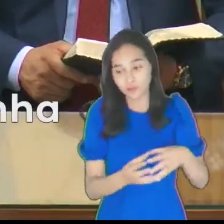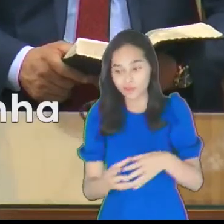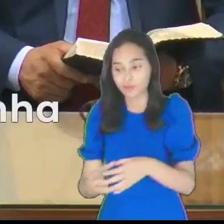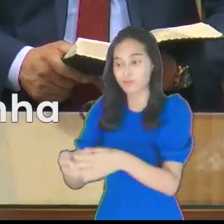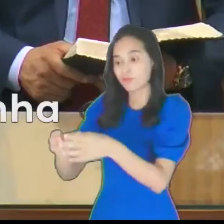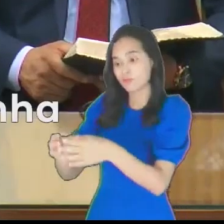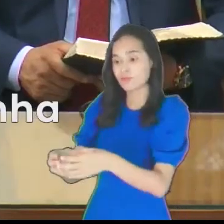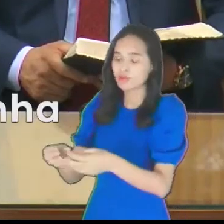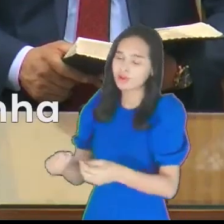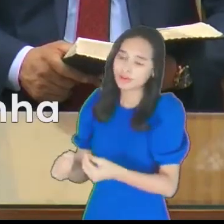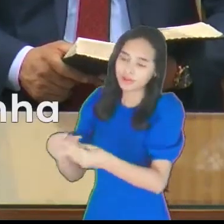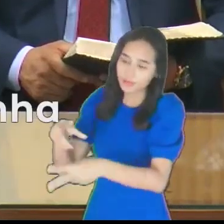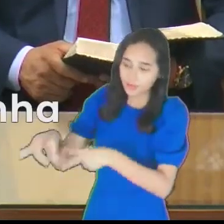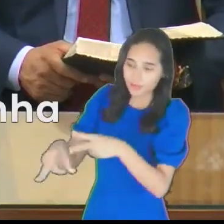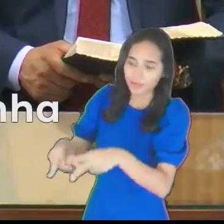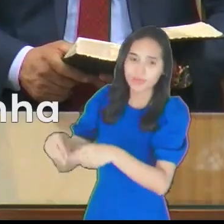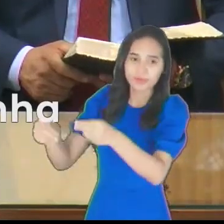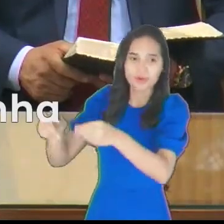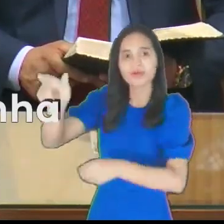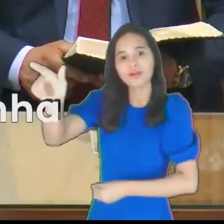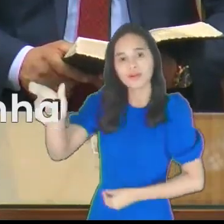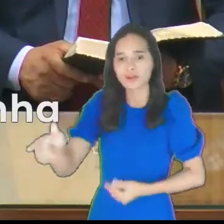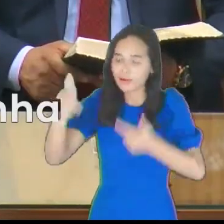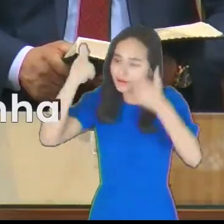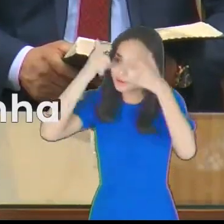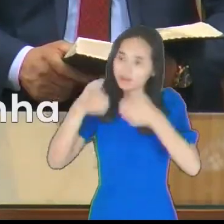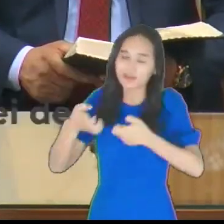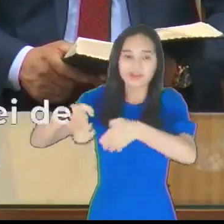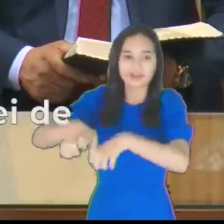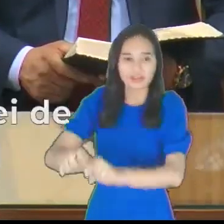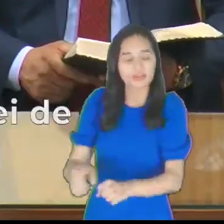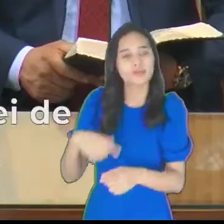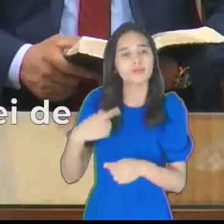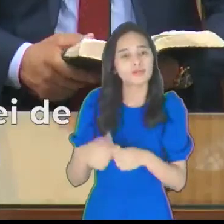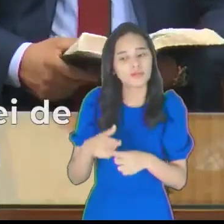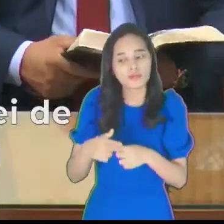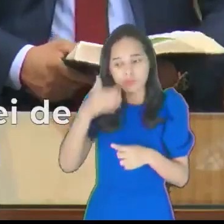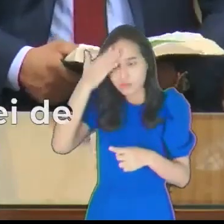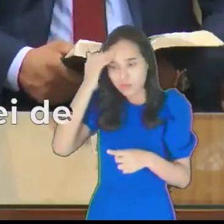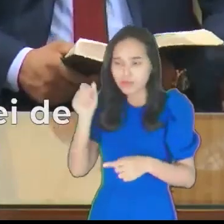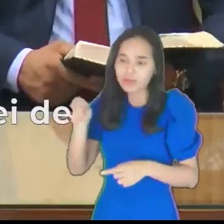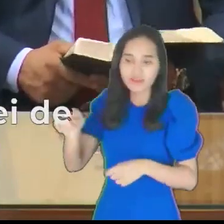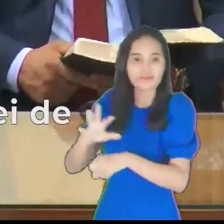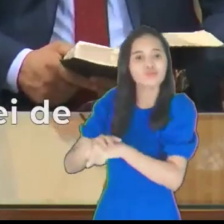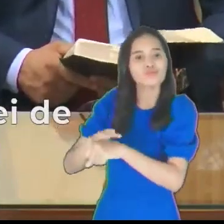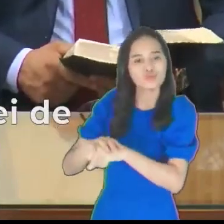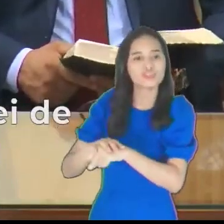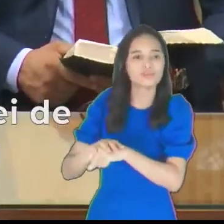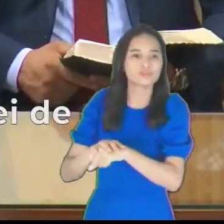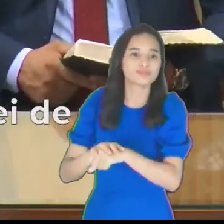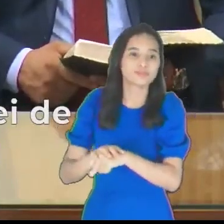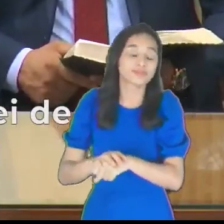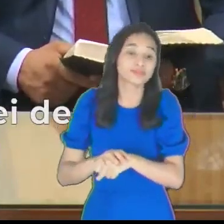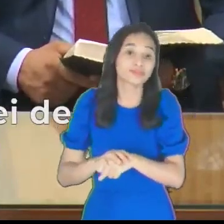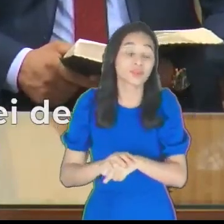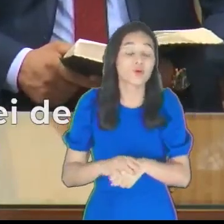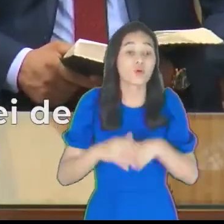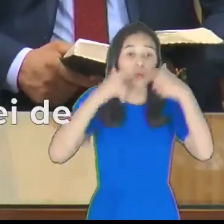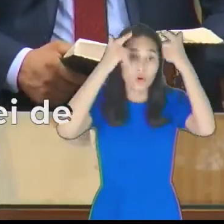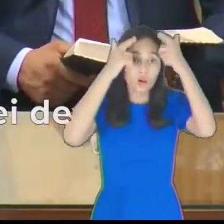porque ouvira que Ezequias tinha estado doente. Olha, irmão, o rei Merodach Baladã da